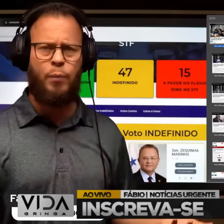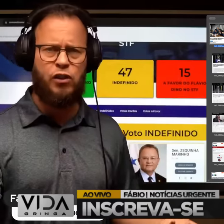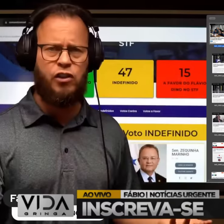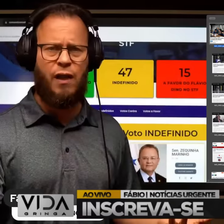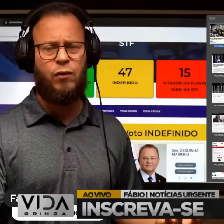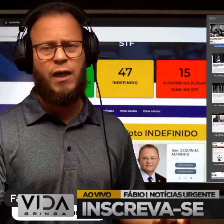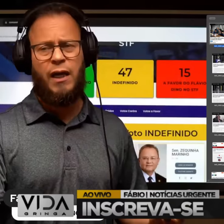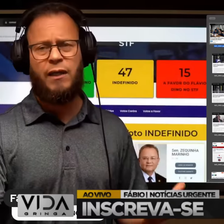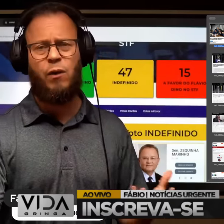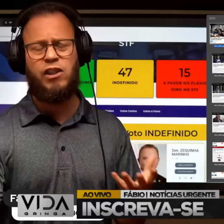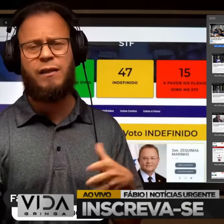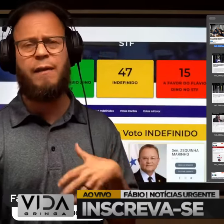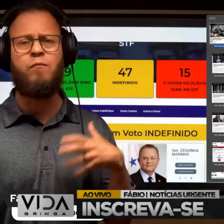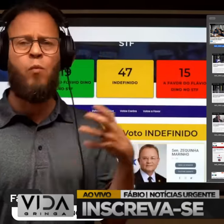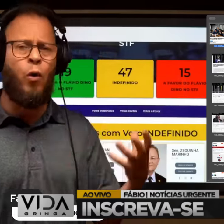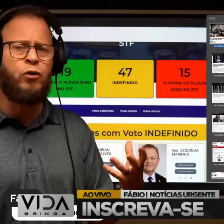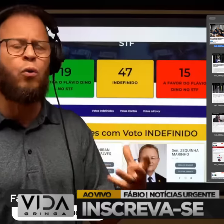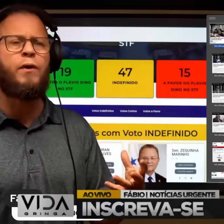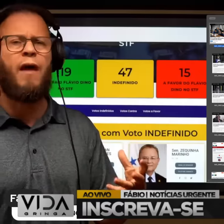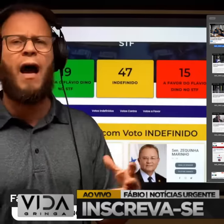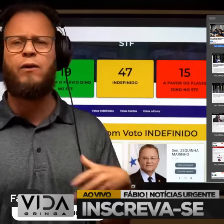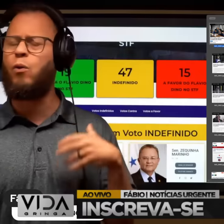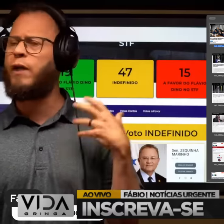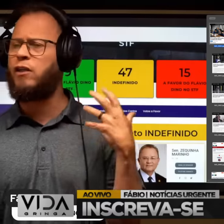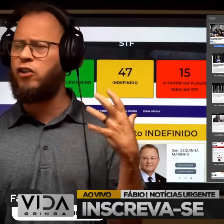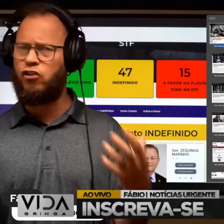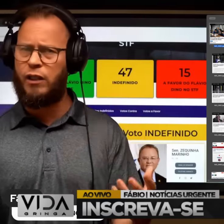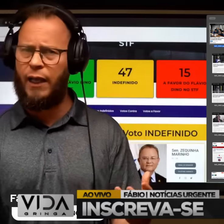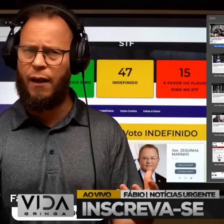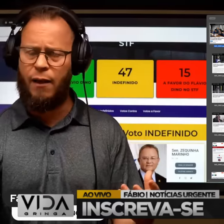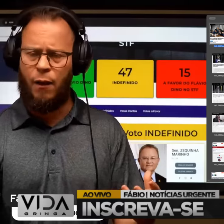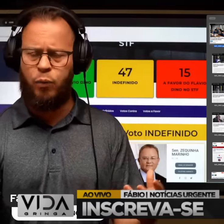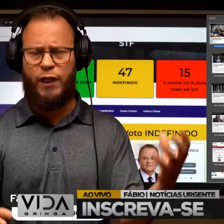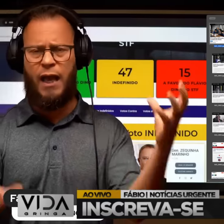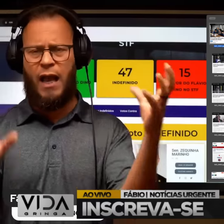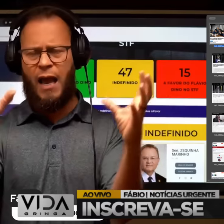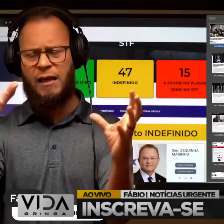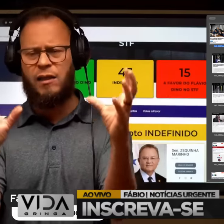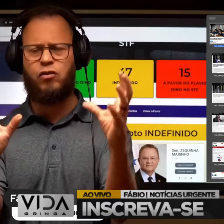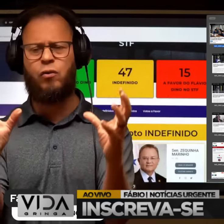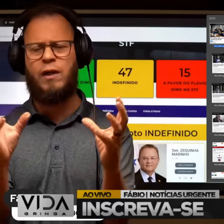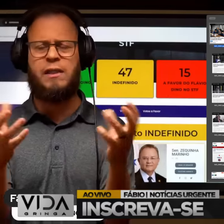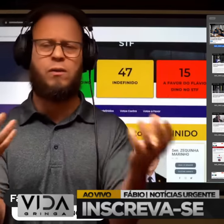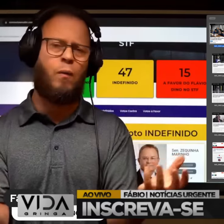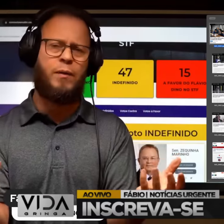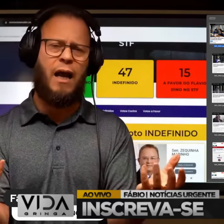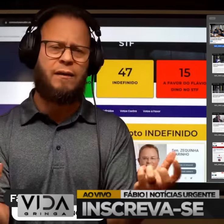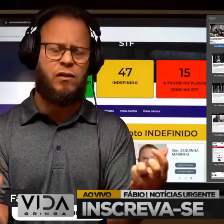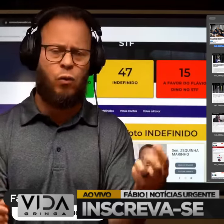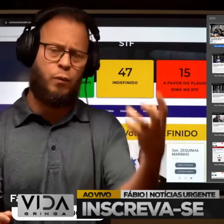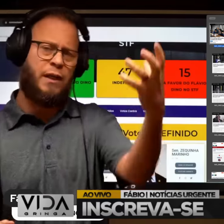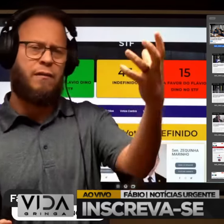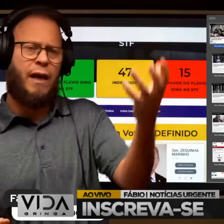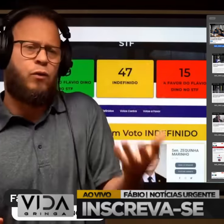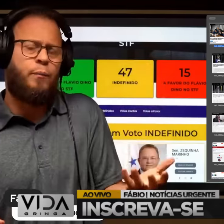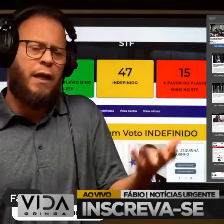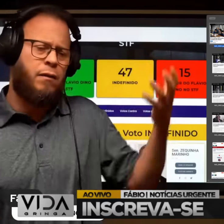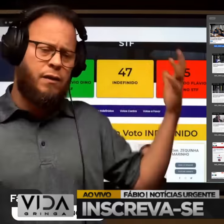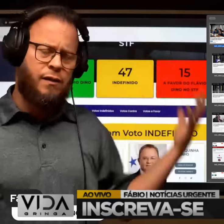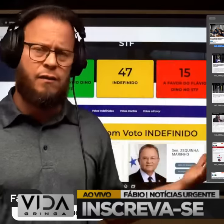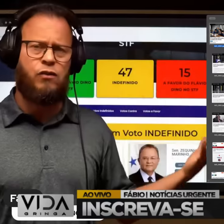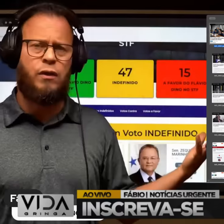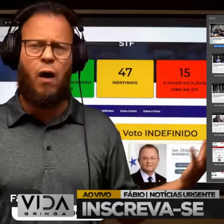golpe de Estado. Então a gente tem que ter muito cuidado com o que a gente quer, porque essas coisas são complicadas. Quando o militar é do